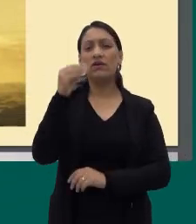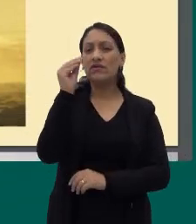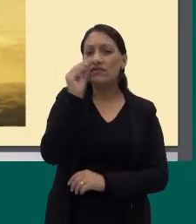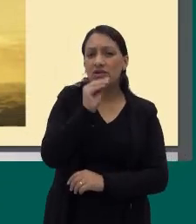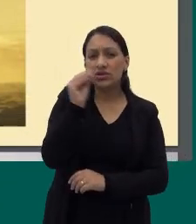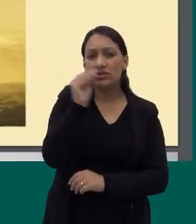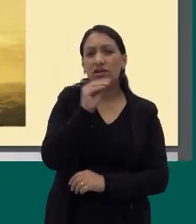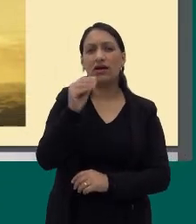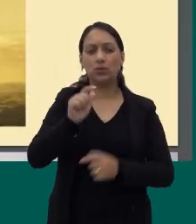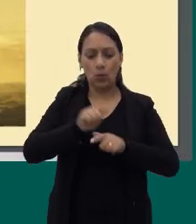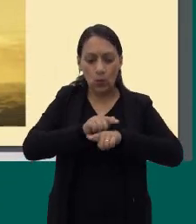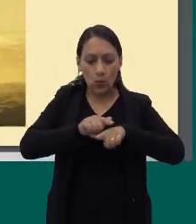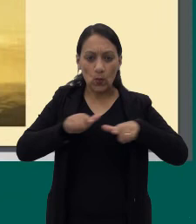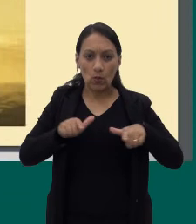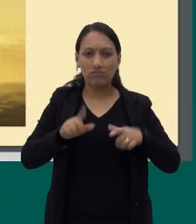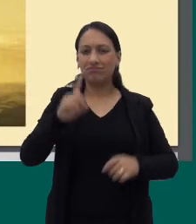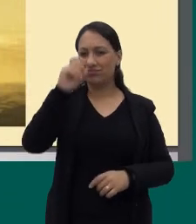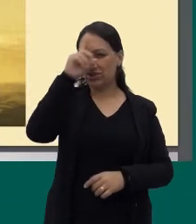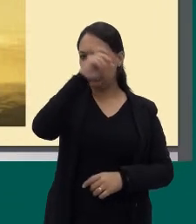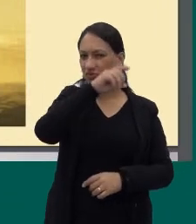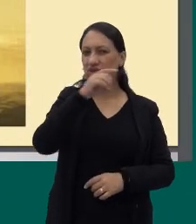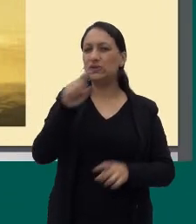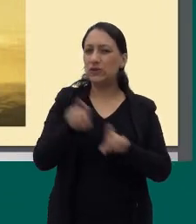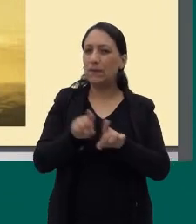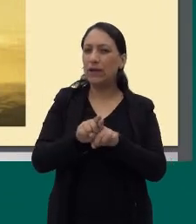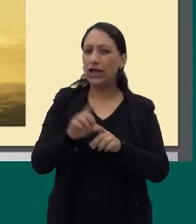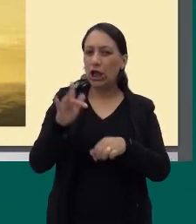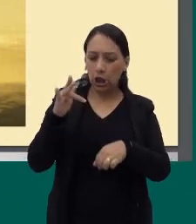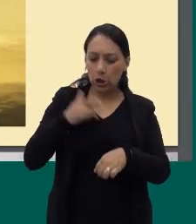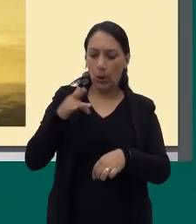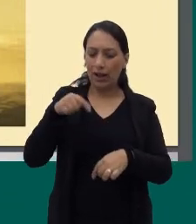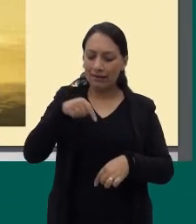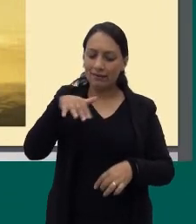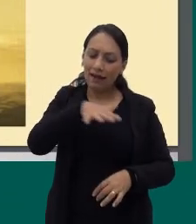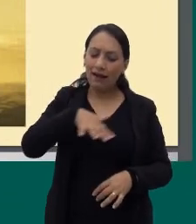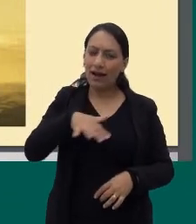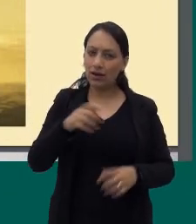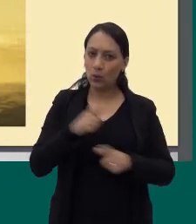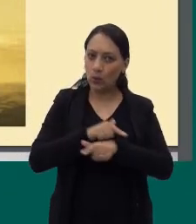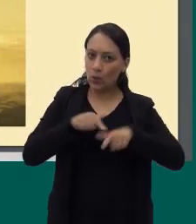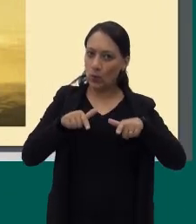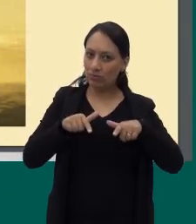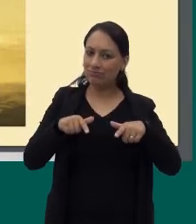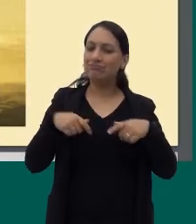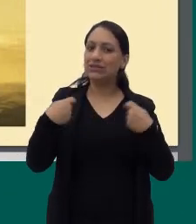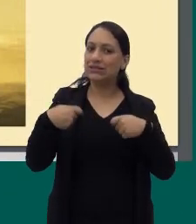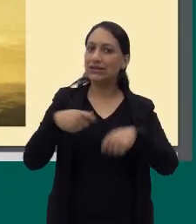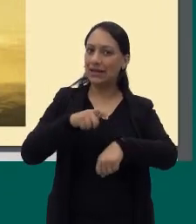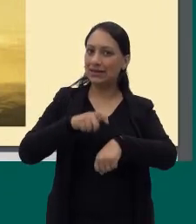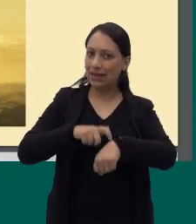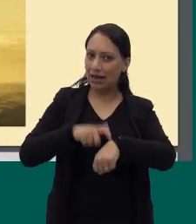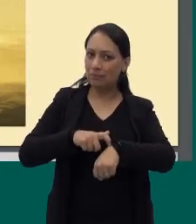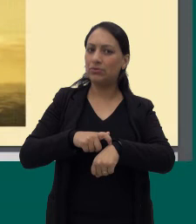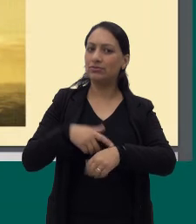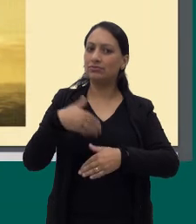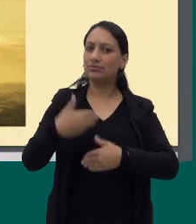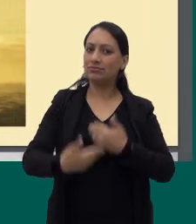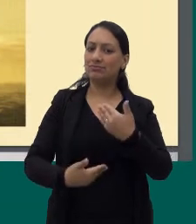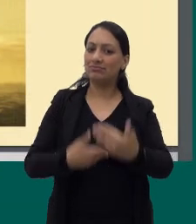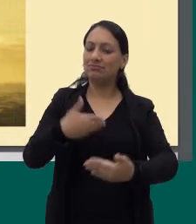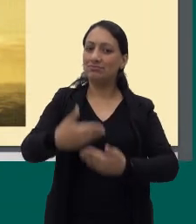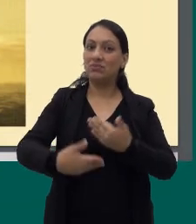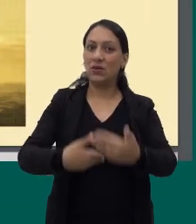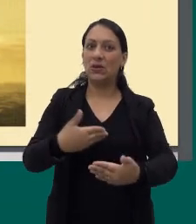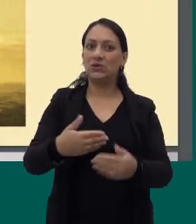É difícil tocar no vazio, é bem difícil. E talvez leve um tempo. Talvez a gente precise justamente estar em processo psicoterápico juntos